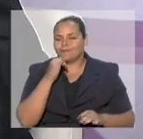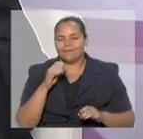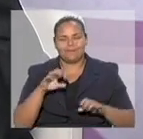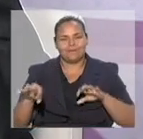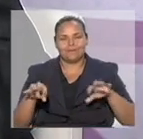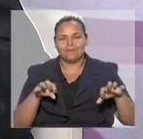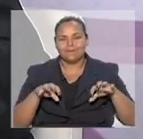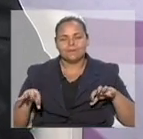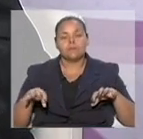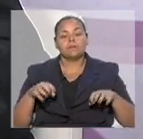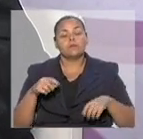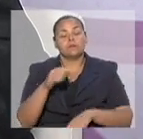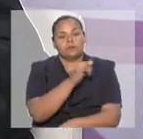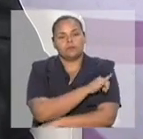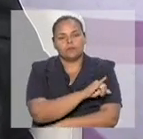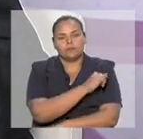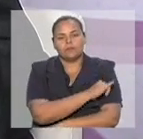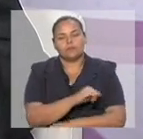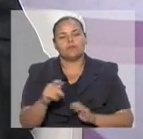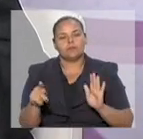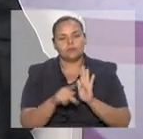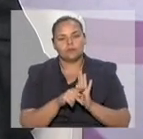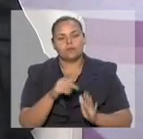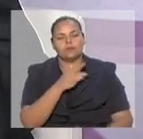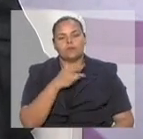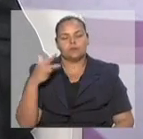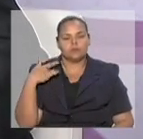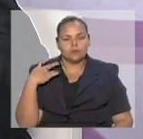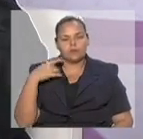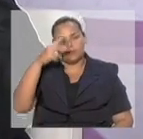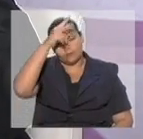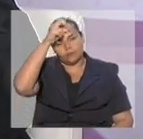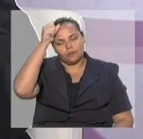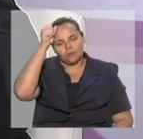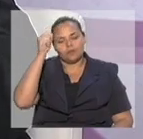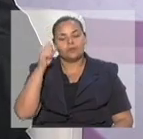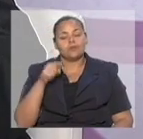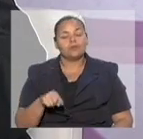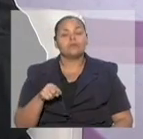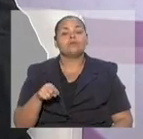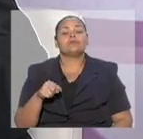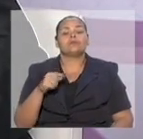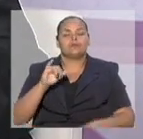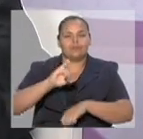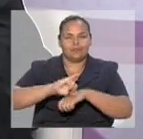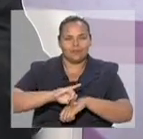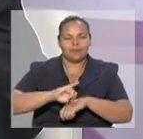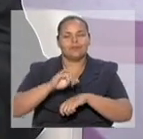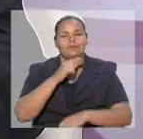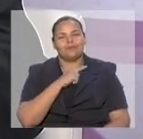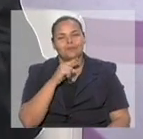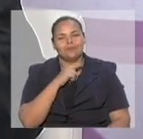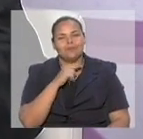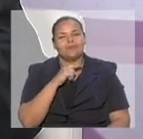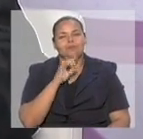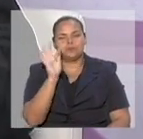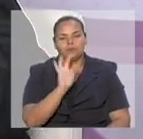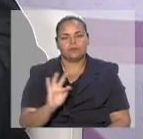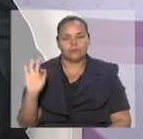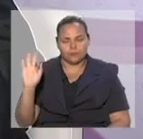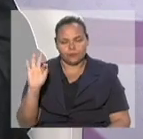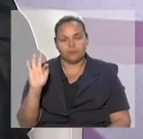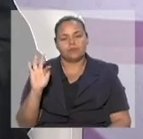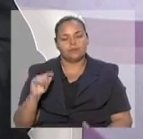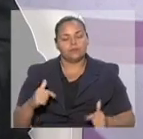fragmentada. O Rio de Janeiro tem uma peculiaridade muito própria em termos de saúde pública, que é o fato dele ter sido capital, de você ter uma rede